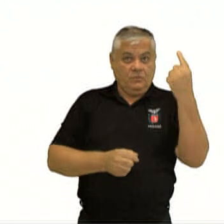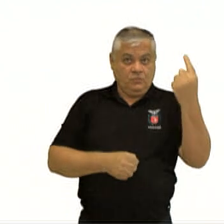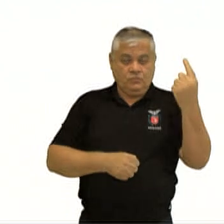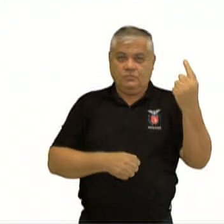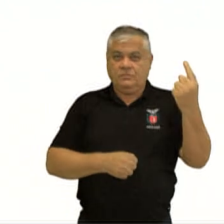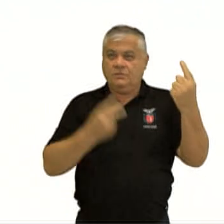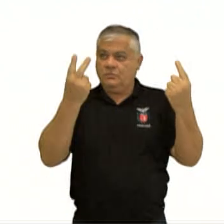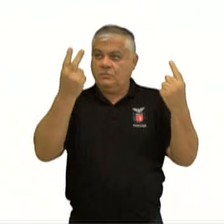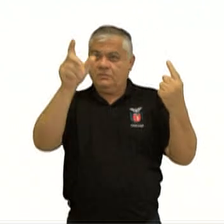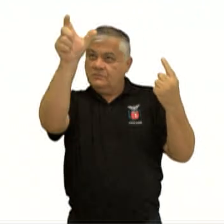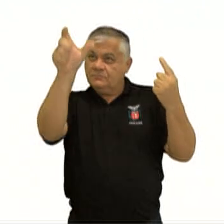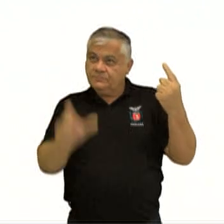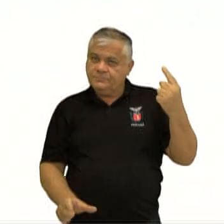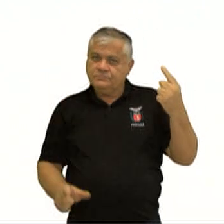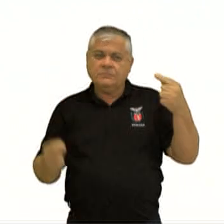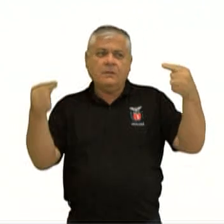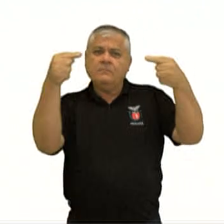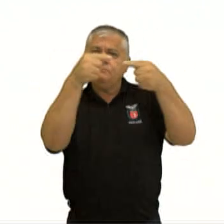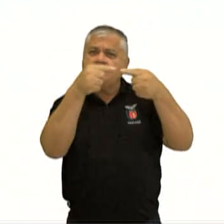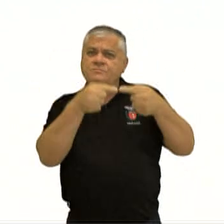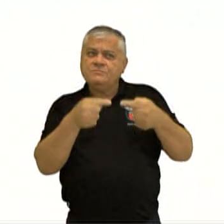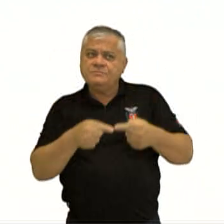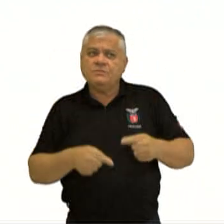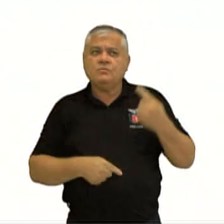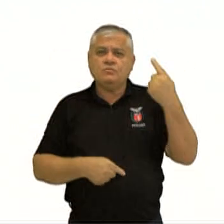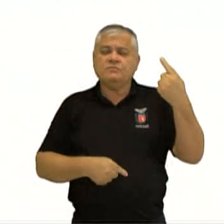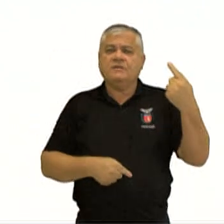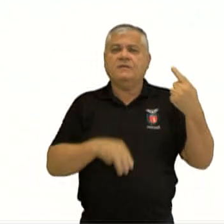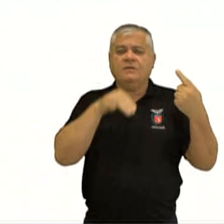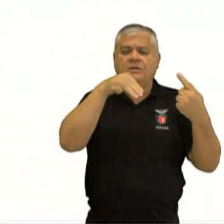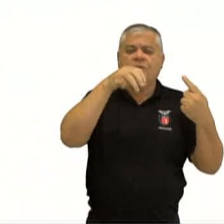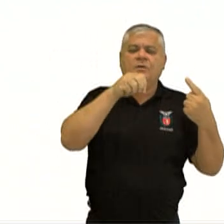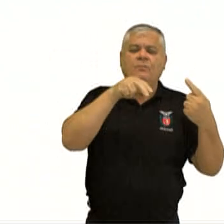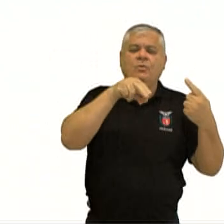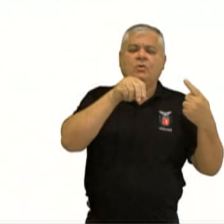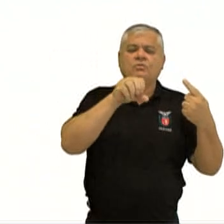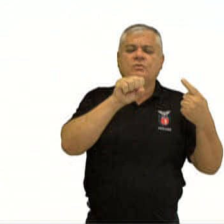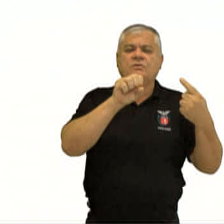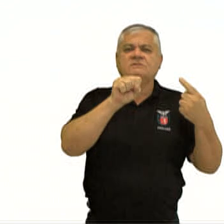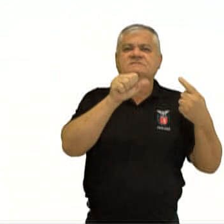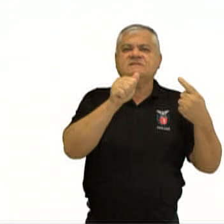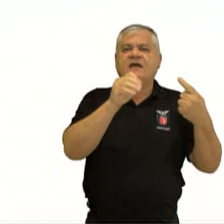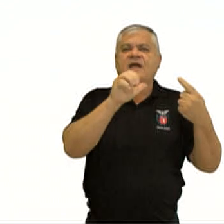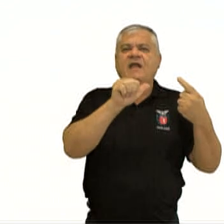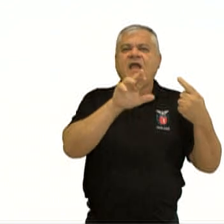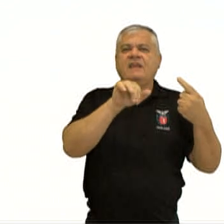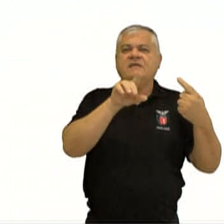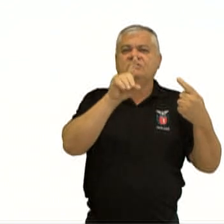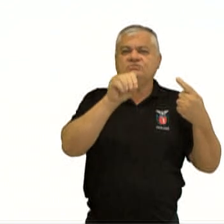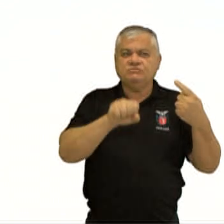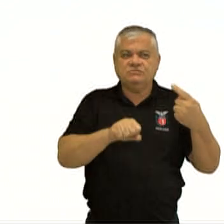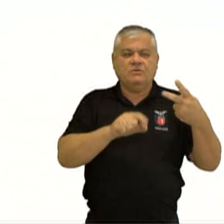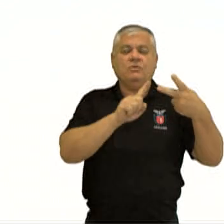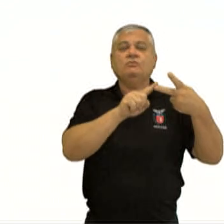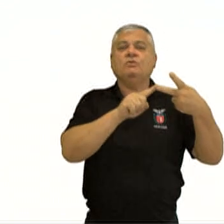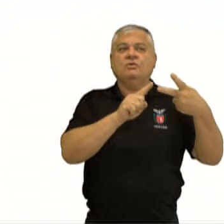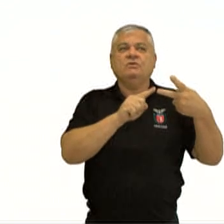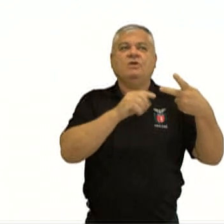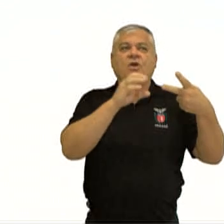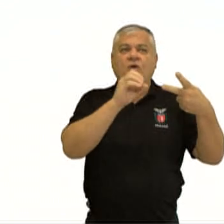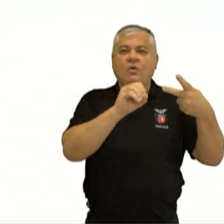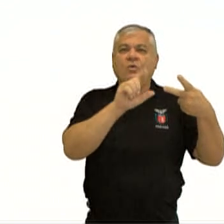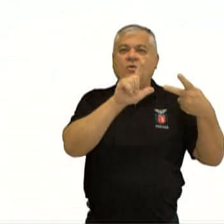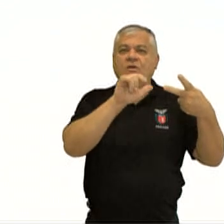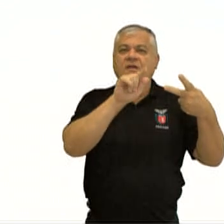com a primeira coluna. Então, na coluna 1, nós temos como representando ali, número 1, o monossacarídeo, o